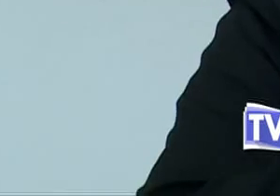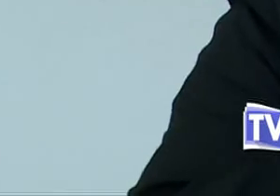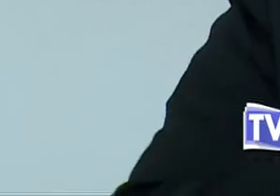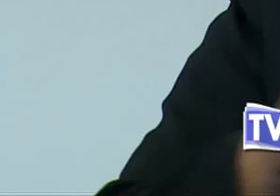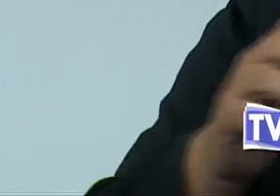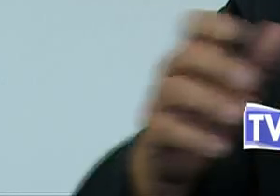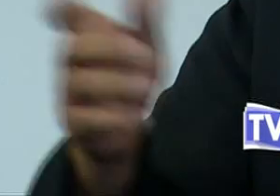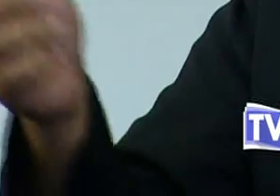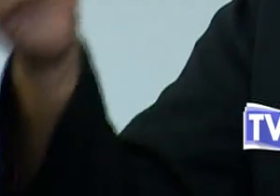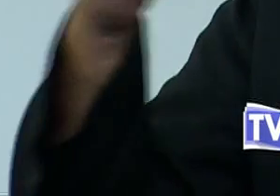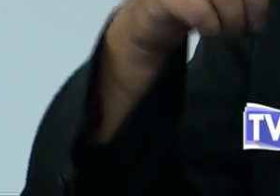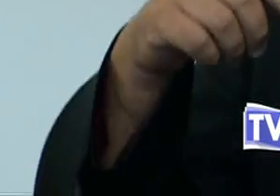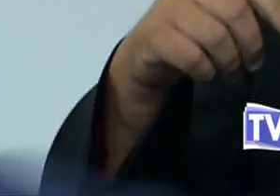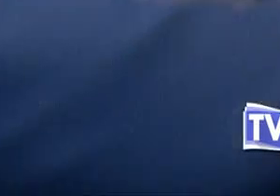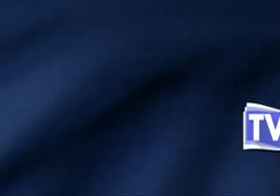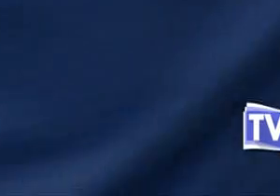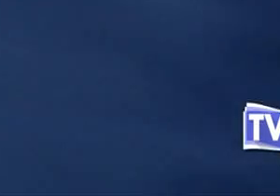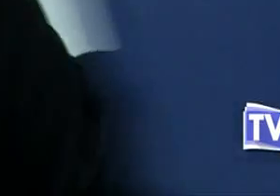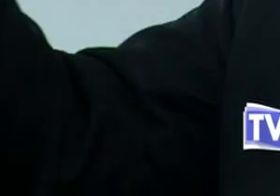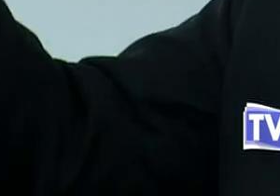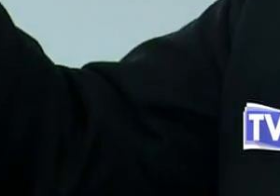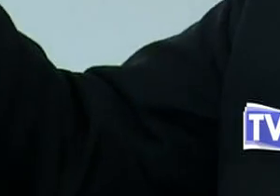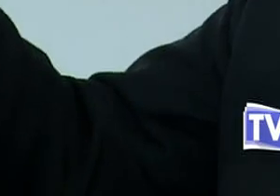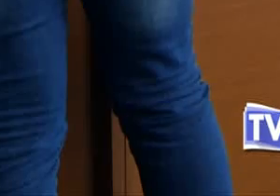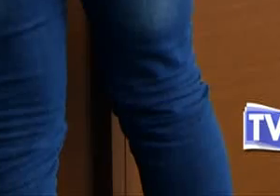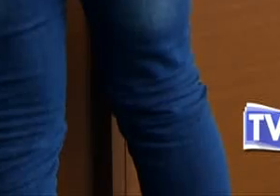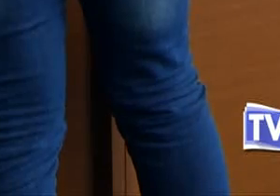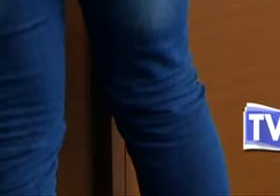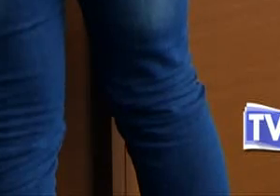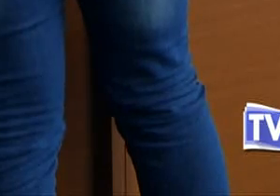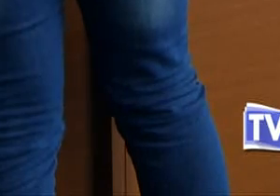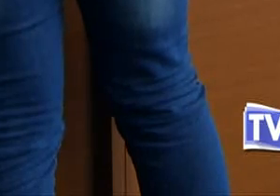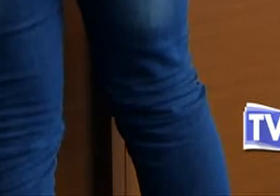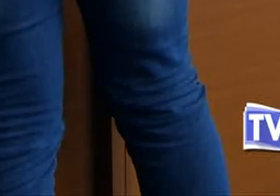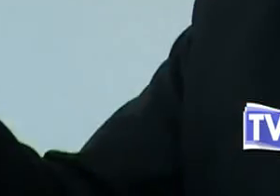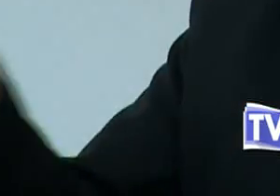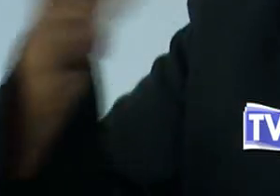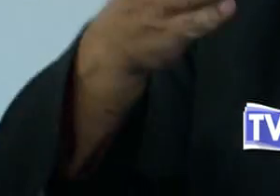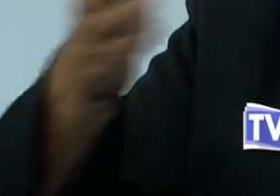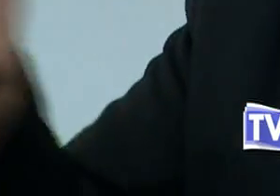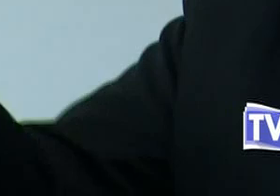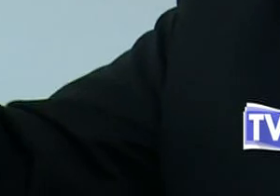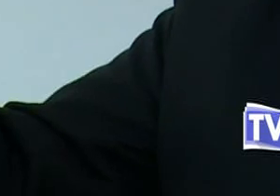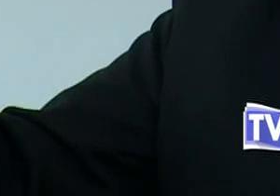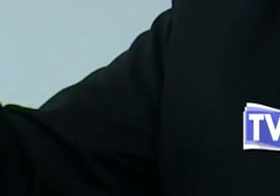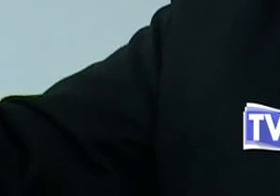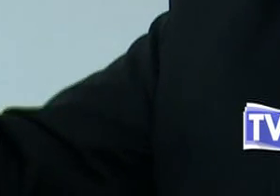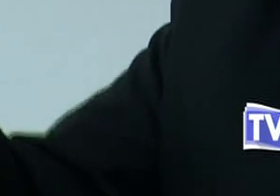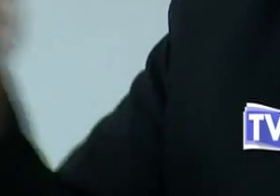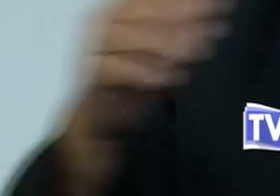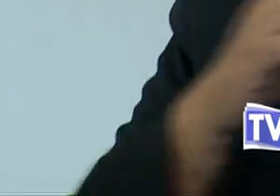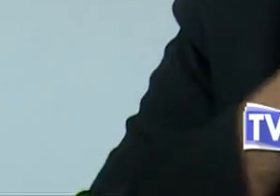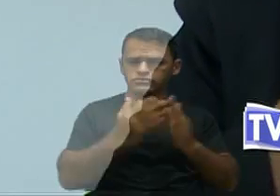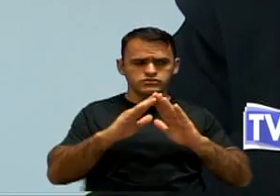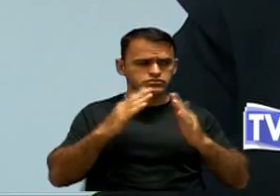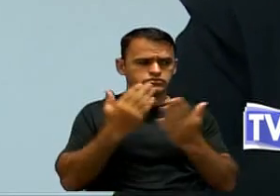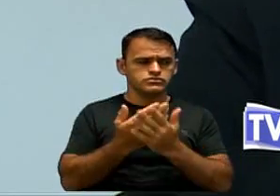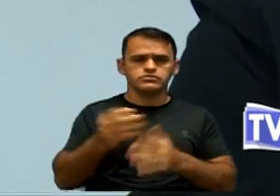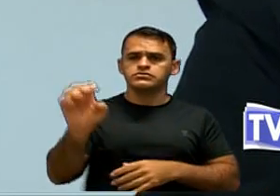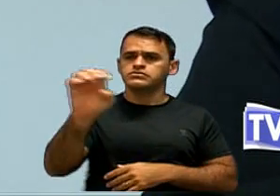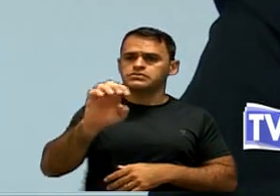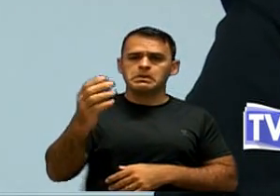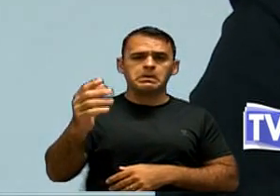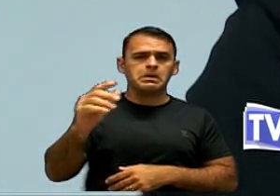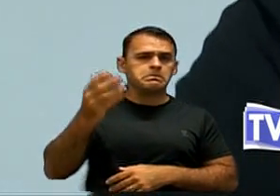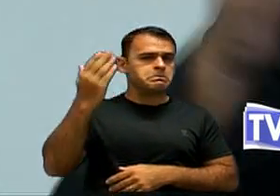tem um projeto, que eu acho que estudei no Enes. O Vitão deve ter estudado em escola estadual também, viu, primo? Estudei no Enes, por exemplo, da Ruda, ali na Vila Progresso. E na